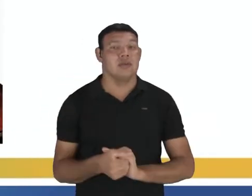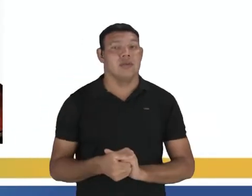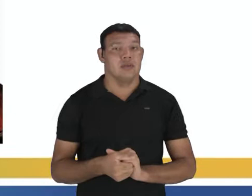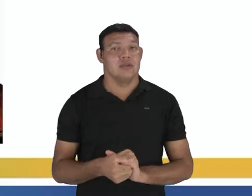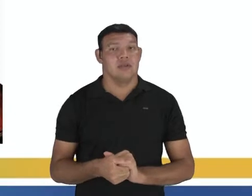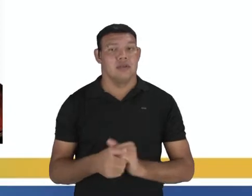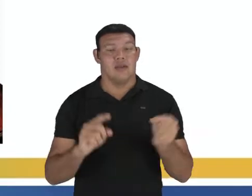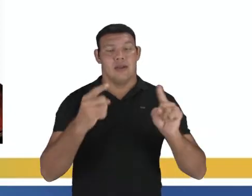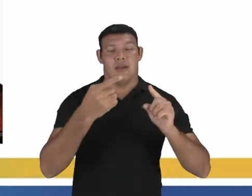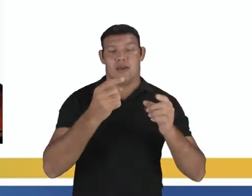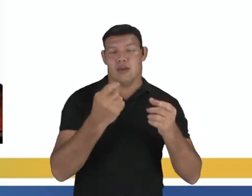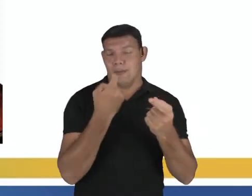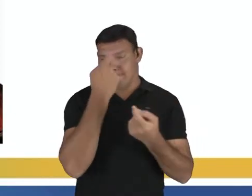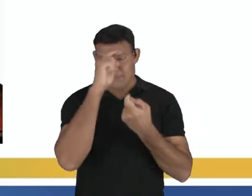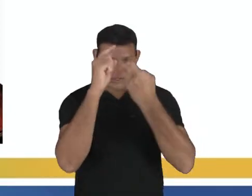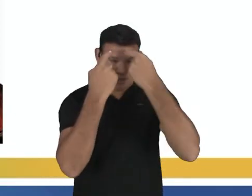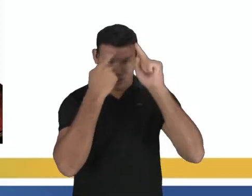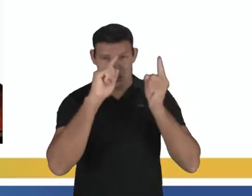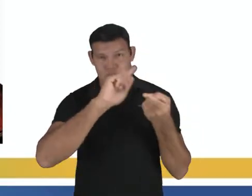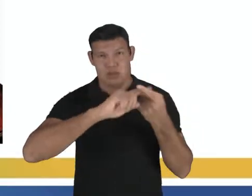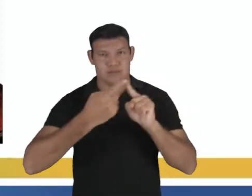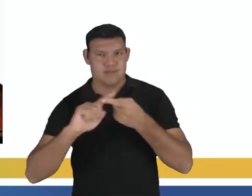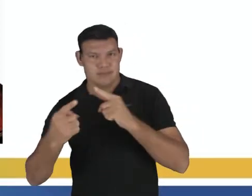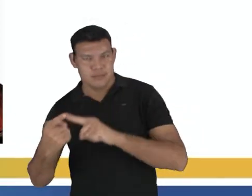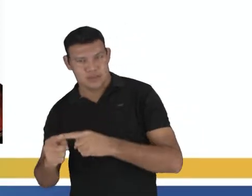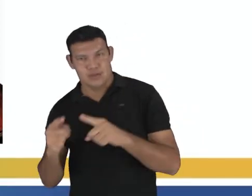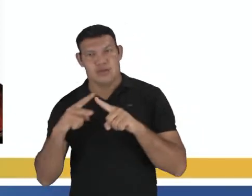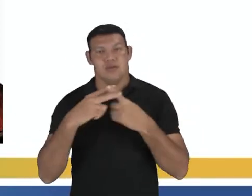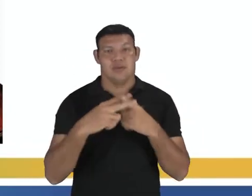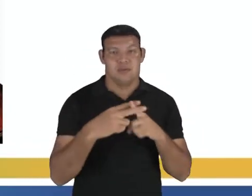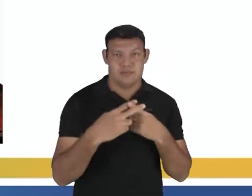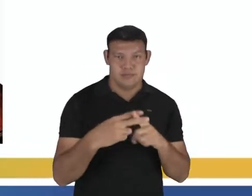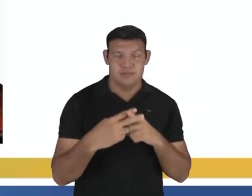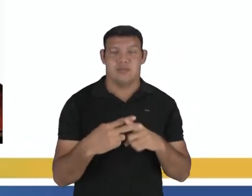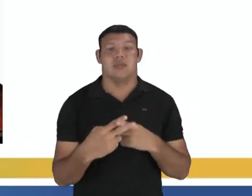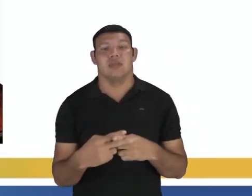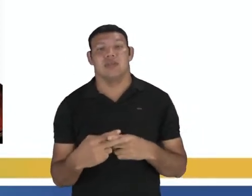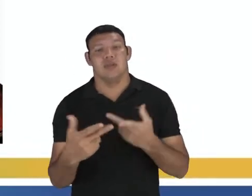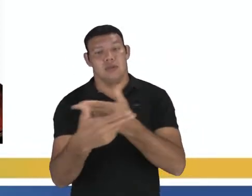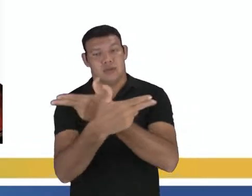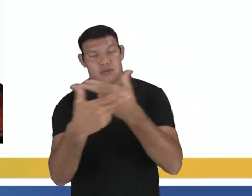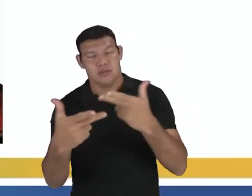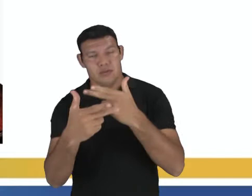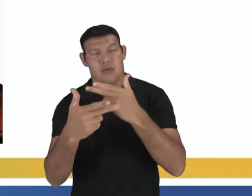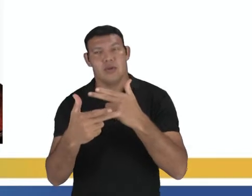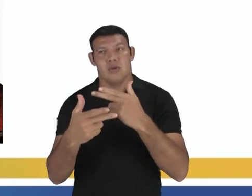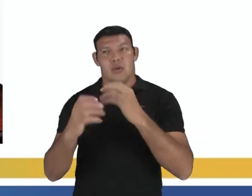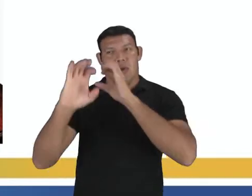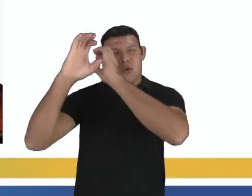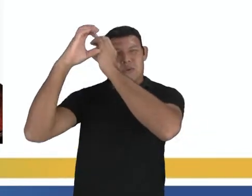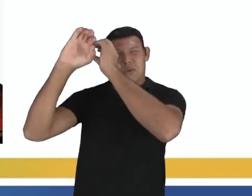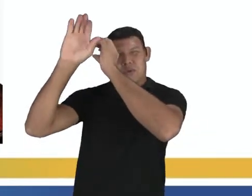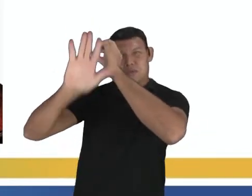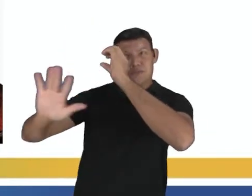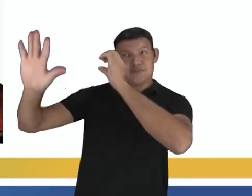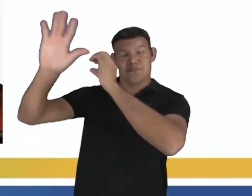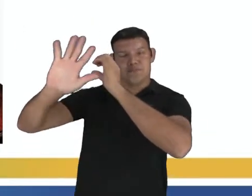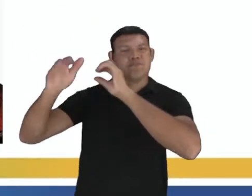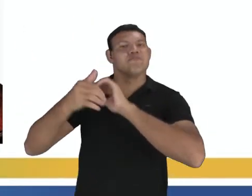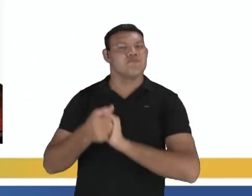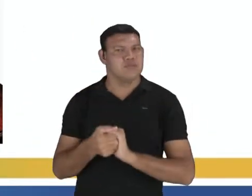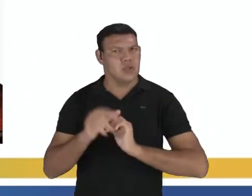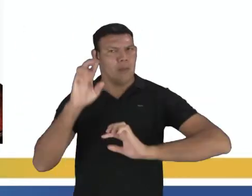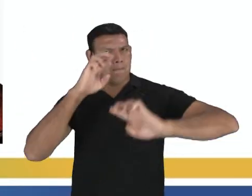próprios materiais, os próprios dispositivos e equipamentos para fazer a observação. Então, ele foi o primeiro a ter